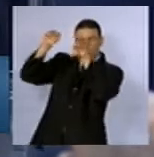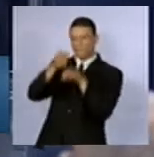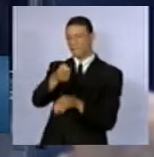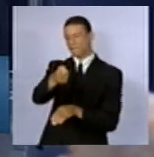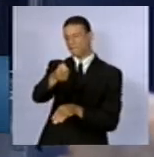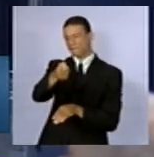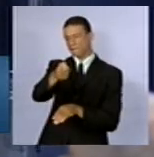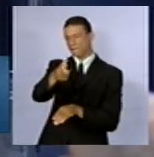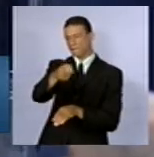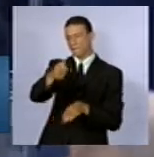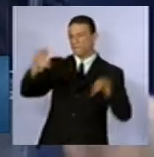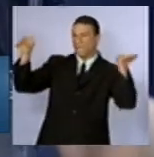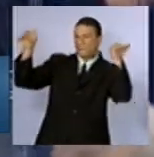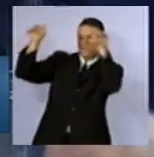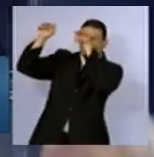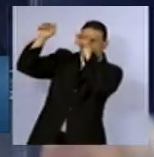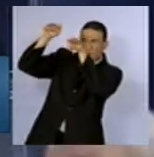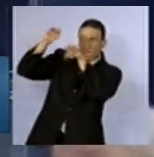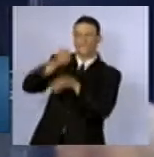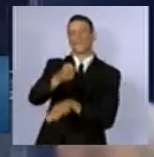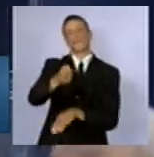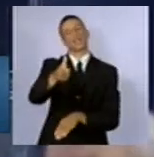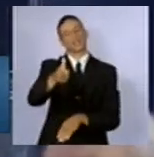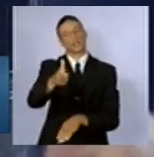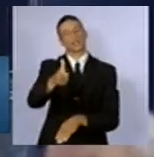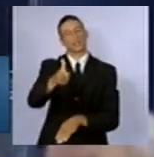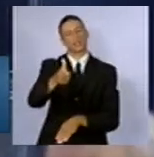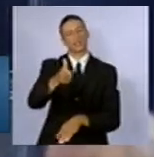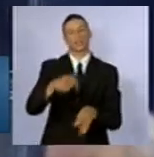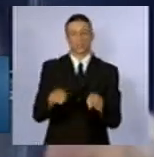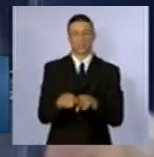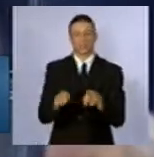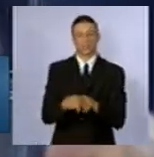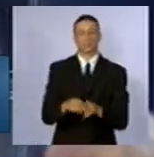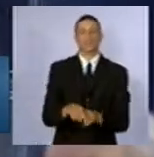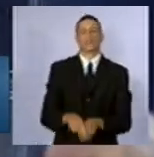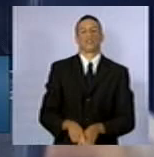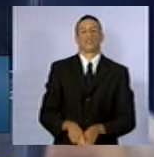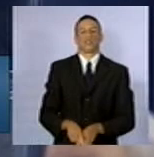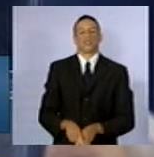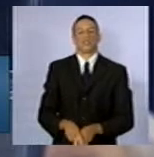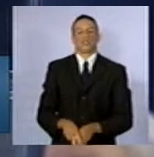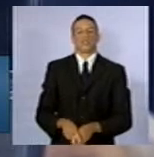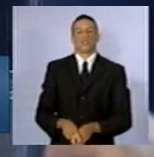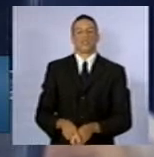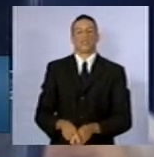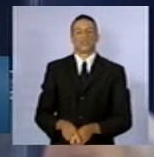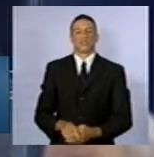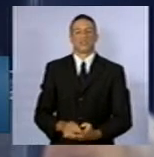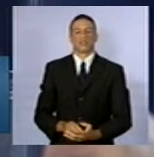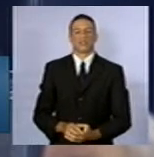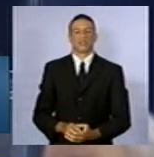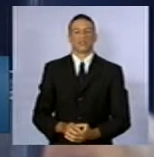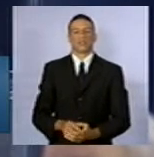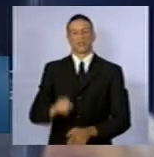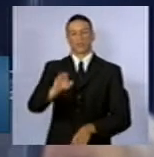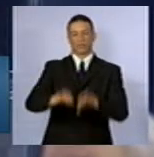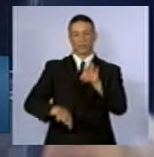é quase lá né e considerando que nós temos eh eh